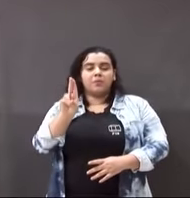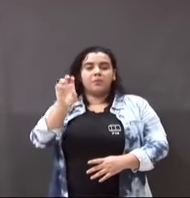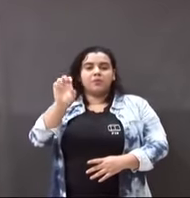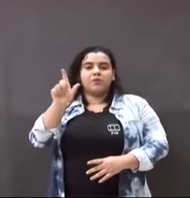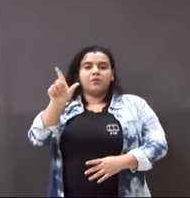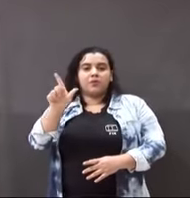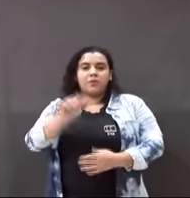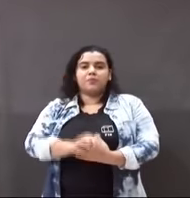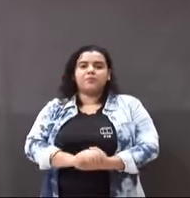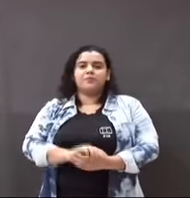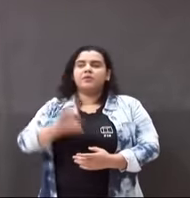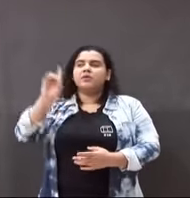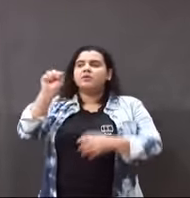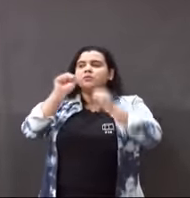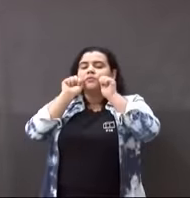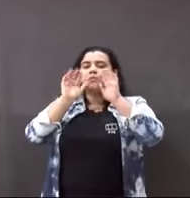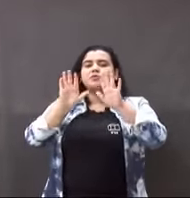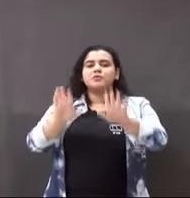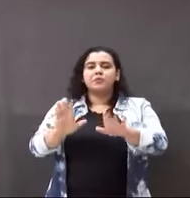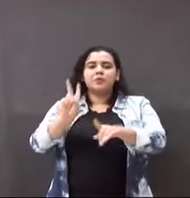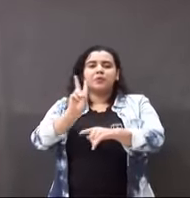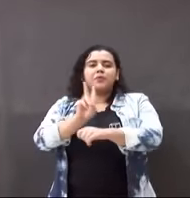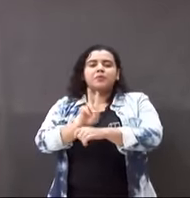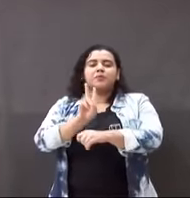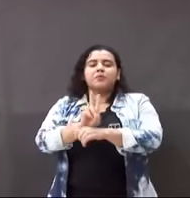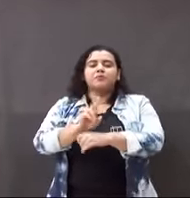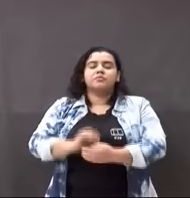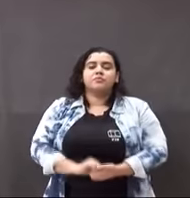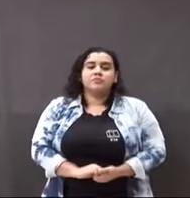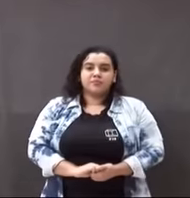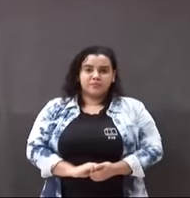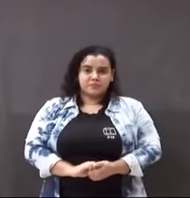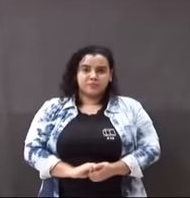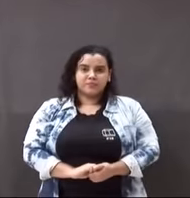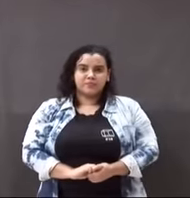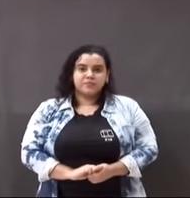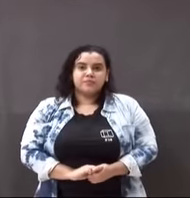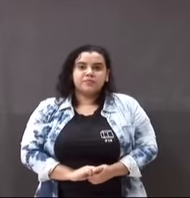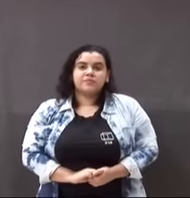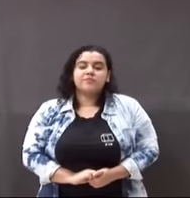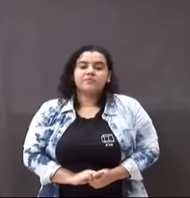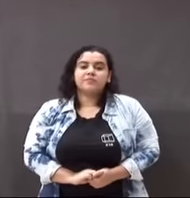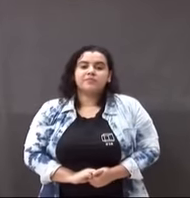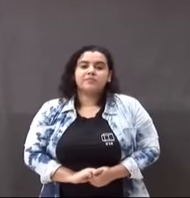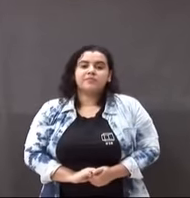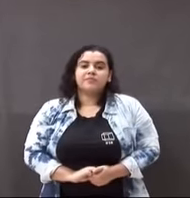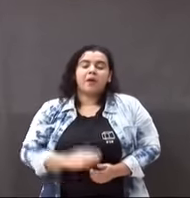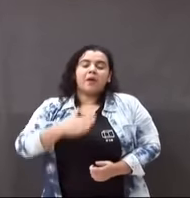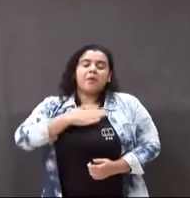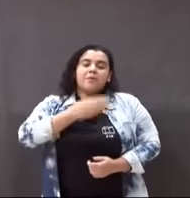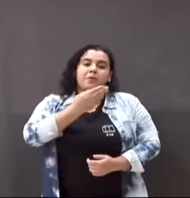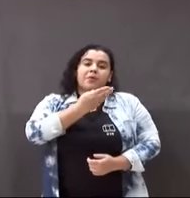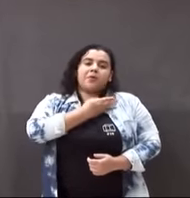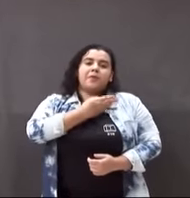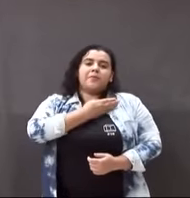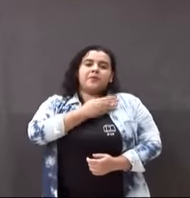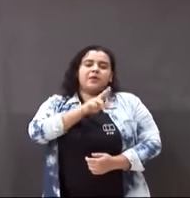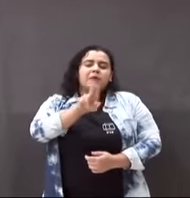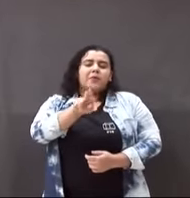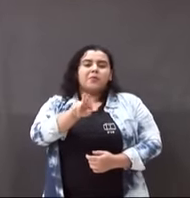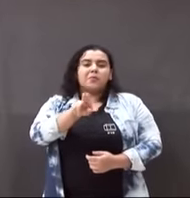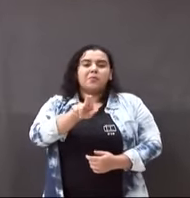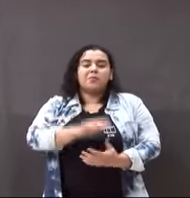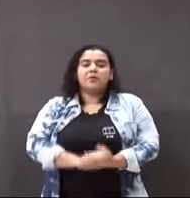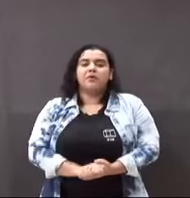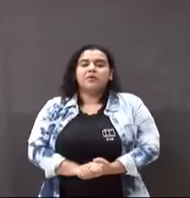guarde. Meu querido e nobre irmão Gleison Queiroz, que serve